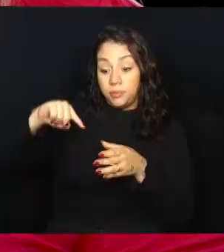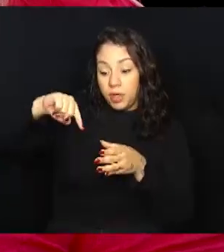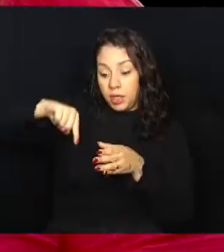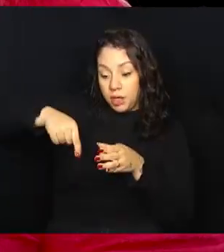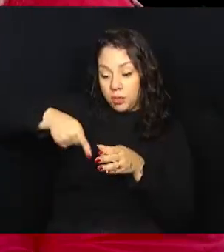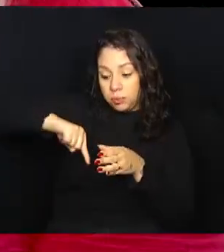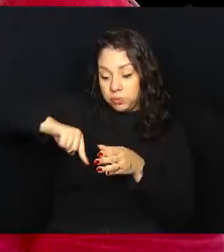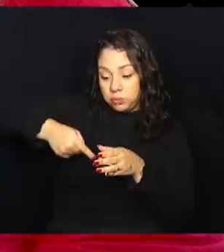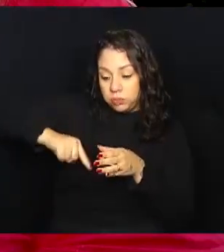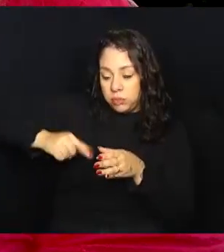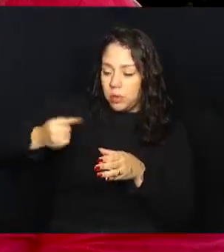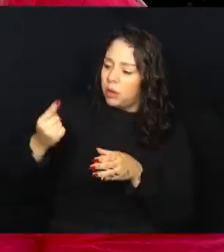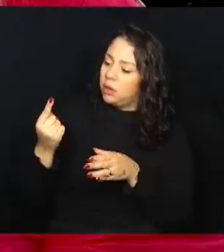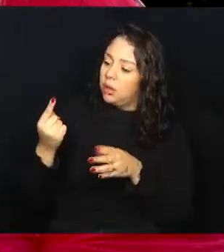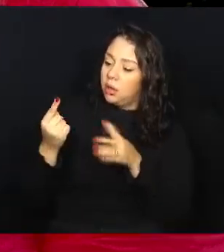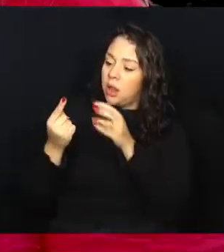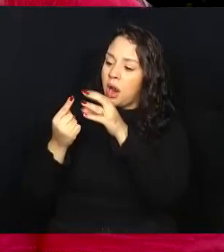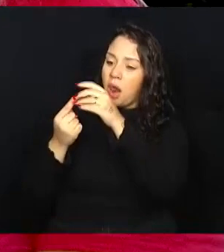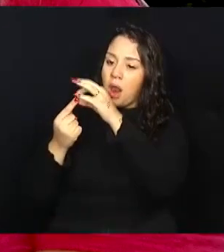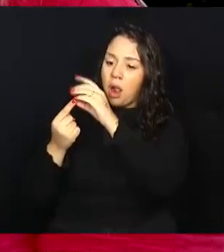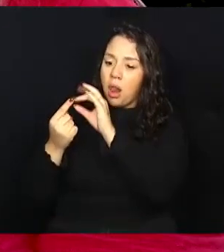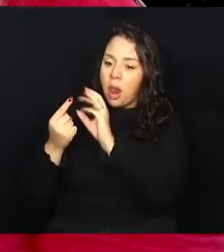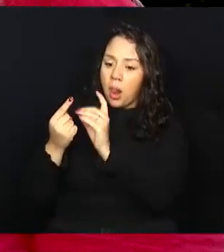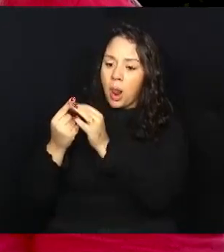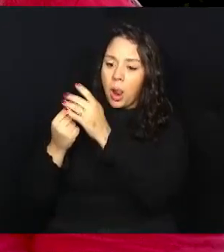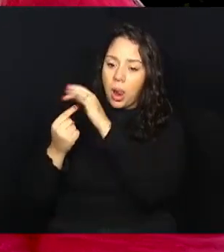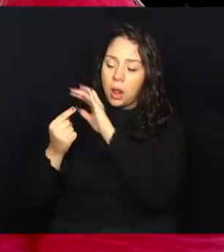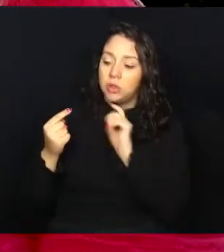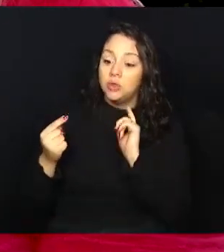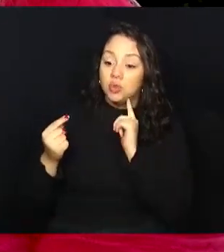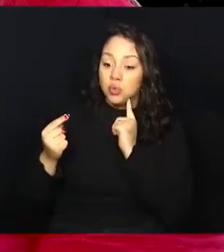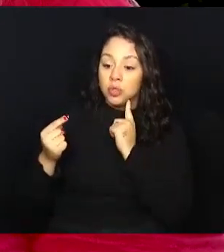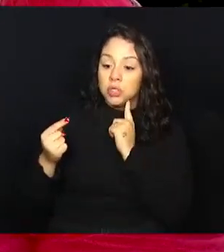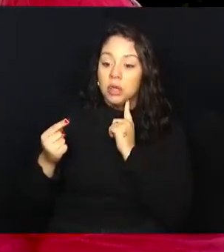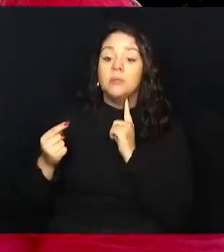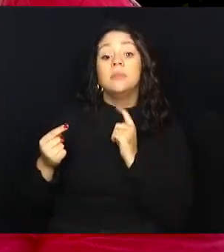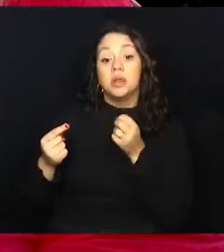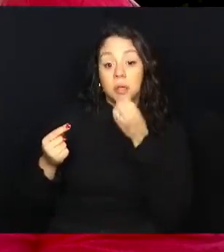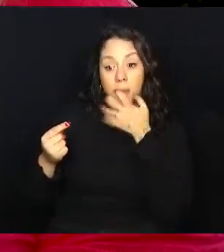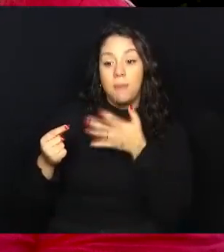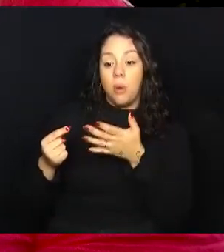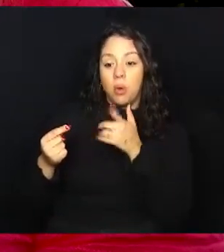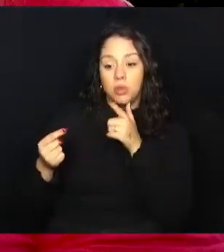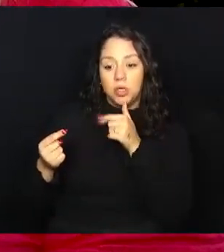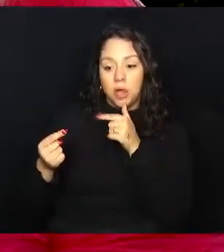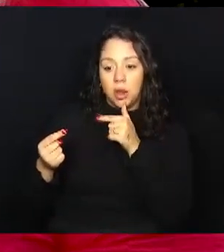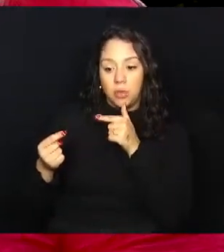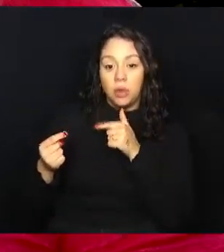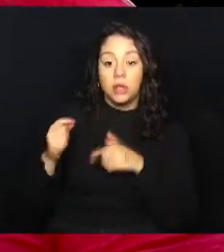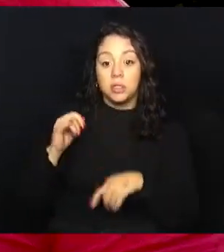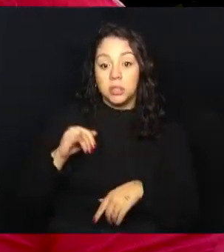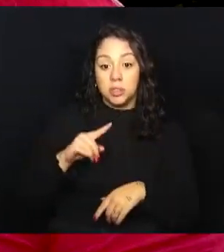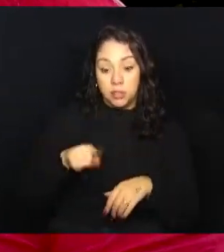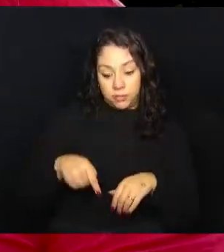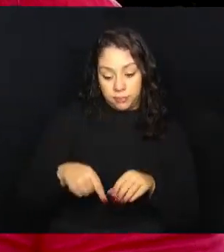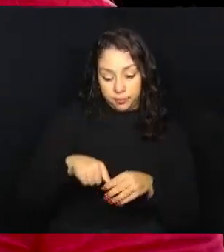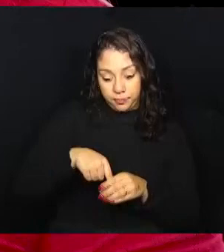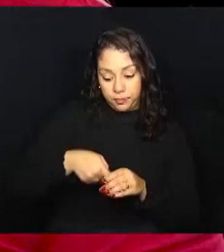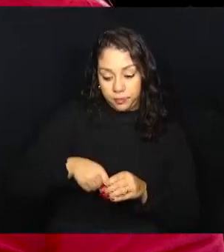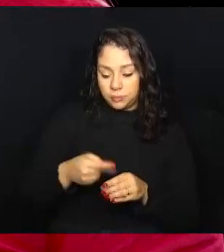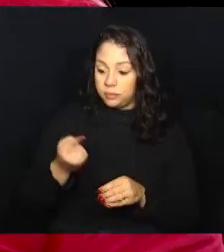Você observar o dedinho. O dedinho sujo, colocou o seu dedo ali, saiu sujinho, a planta